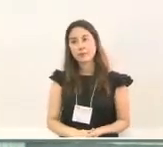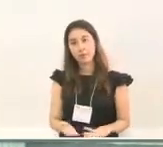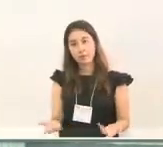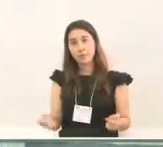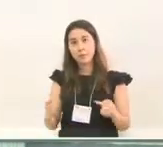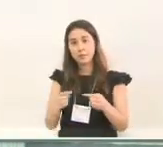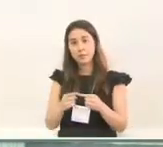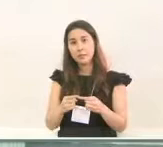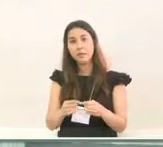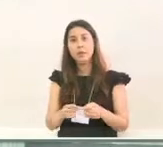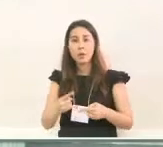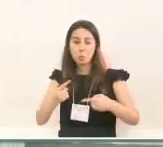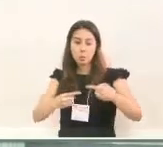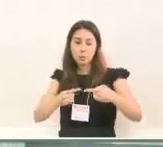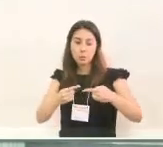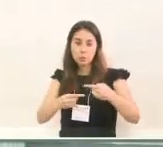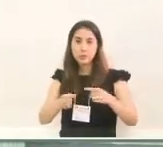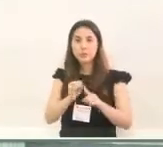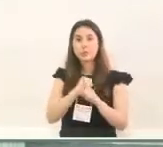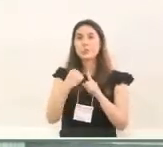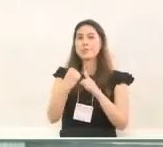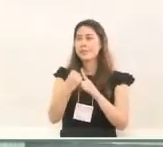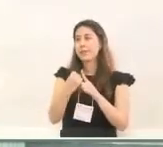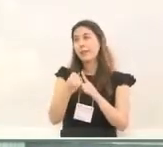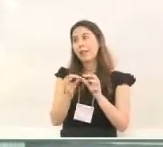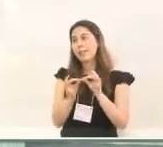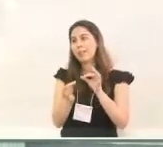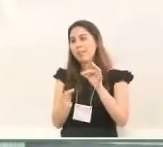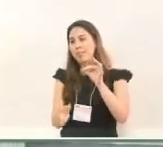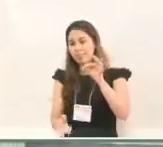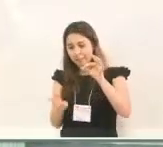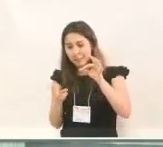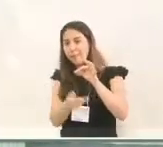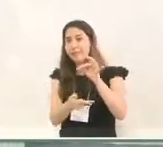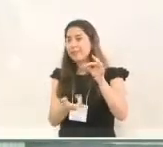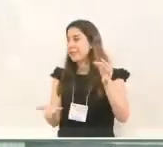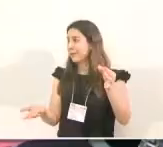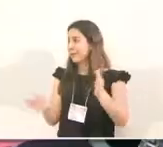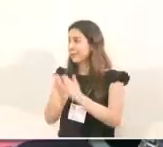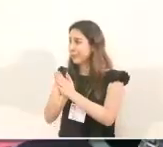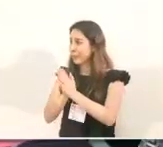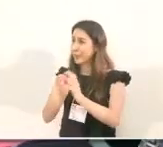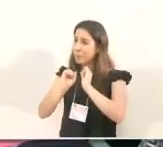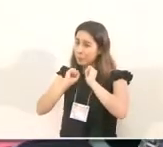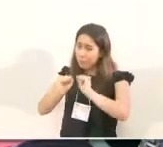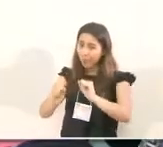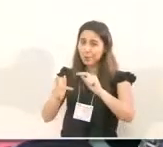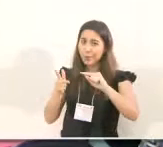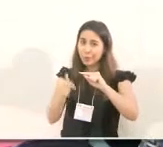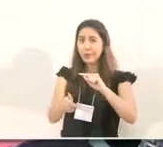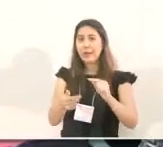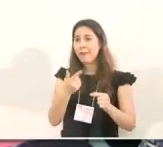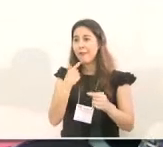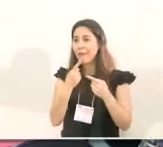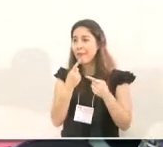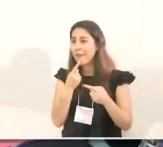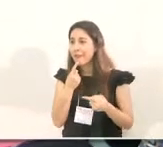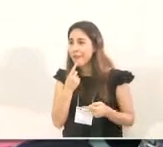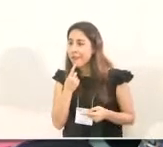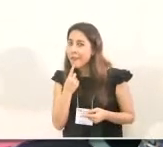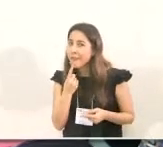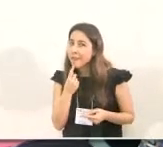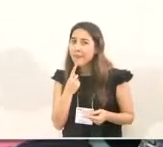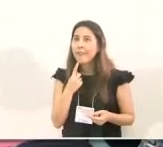eu estou me alongando né corta eu pode cortar de vôlei começa a falar não paro mas só pra